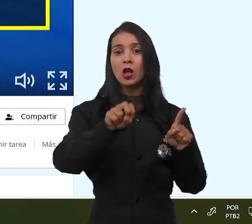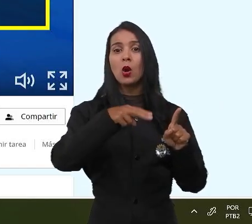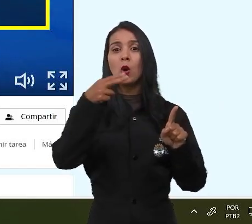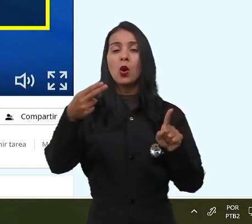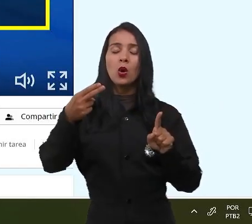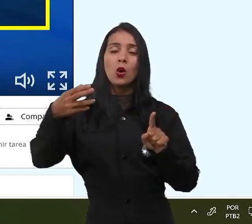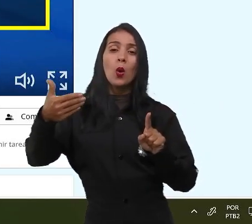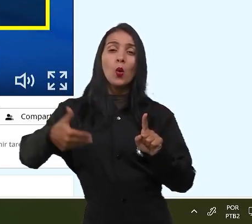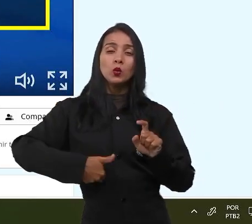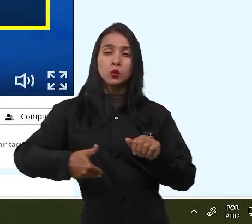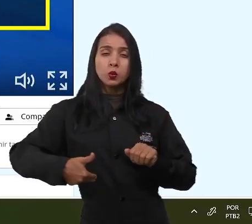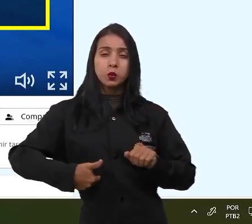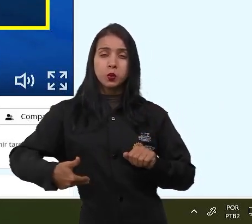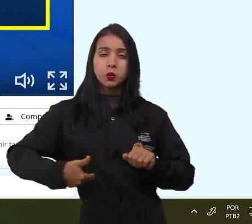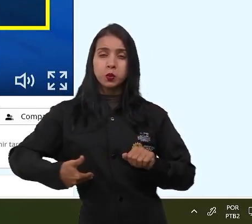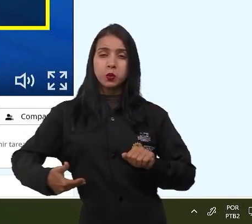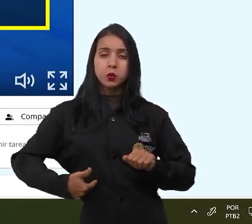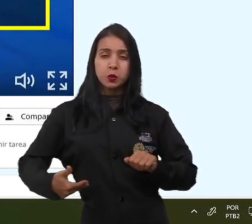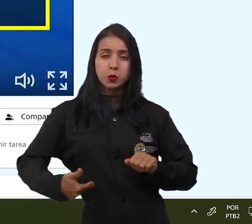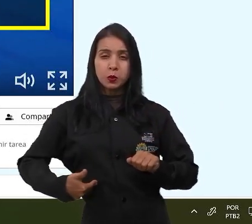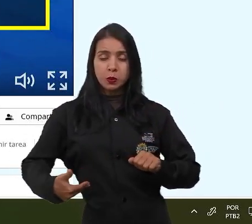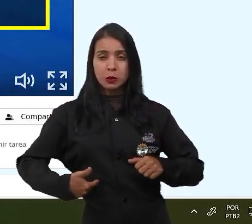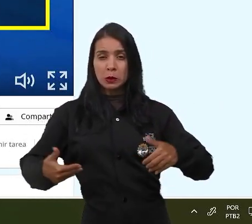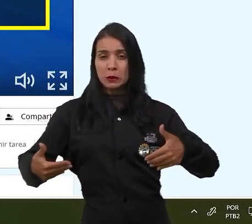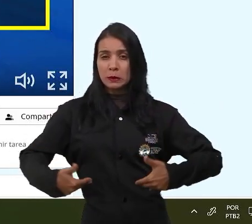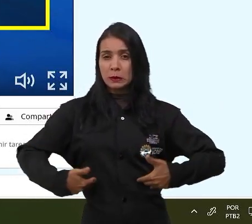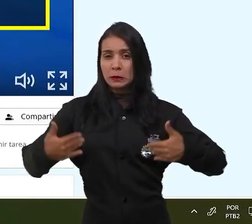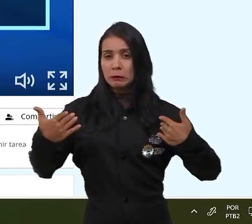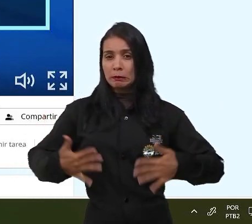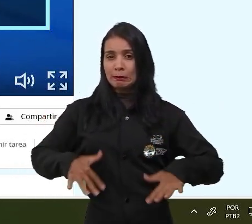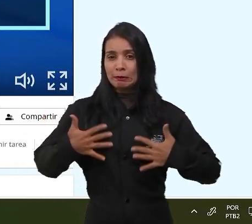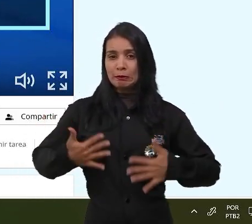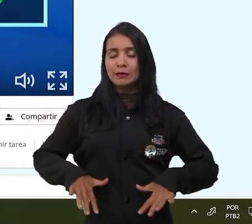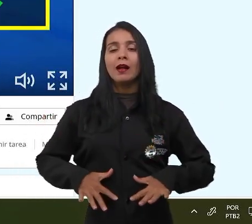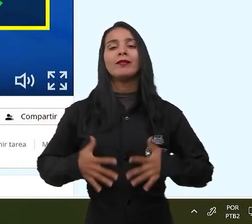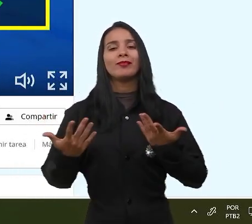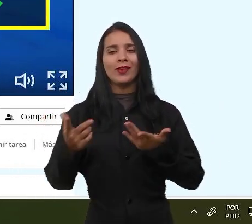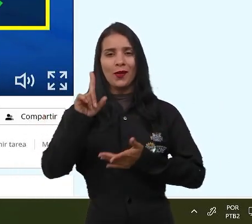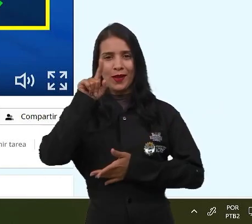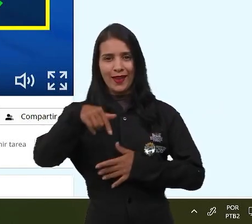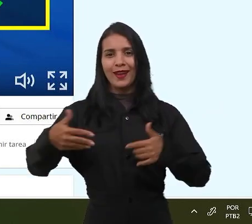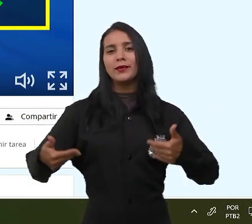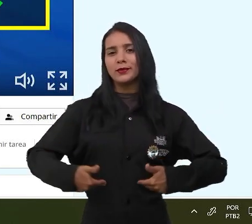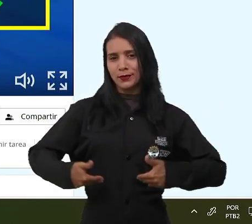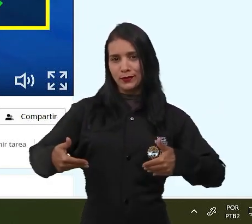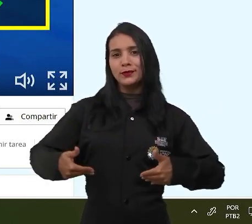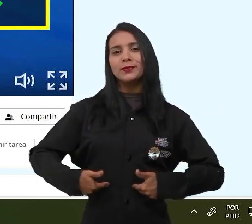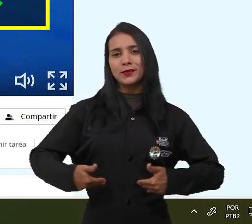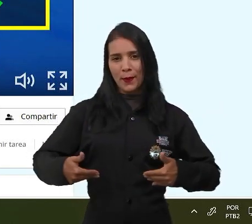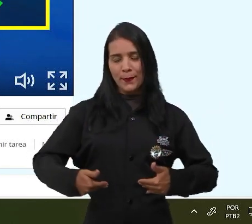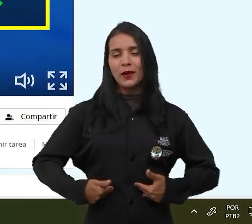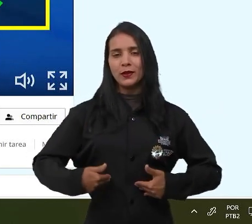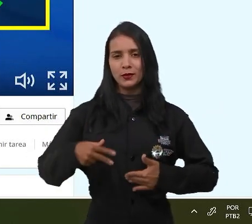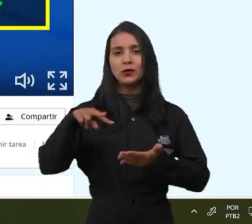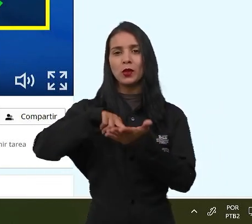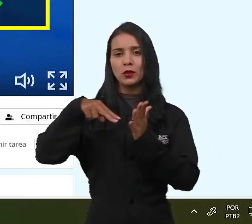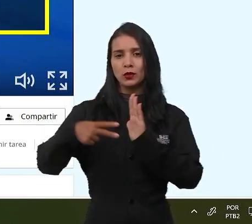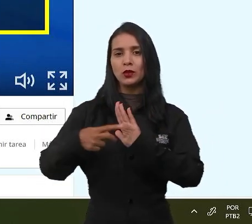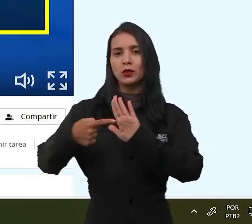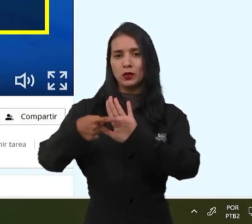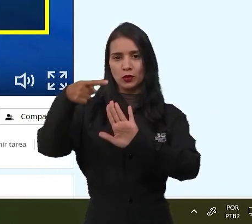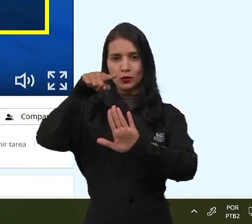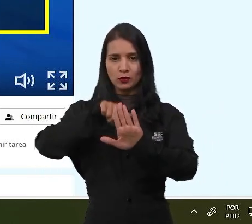muita hambre. Ah, professor, me comeria uma vaca inteira quer dizer que está com muita fome. Realmente, está com muita fome.